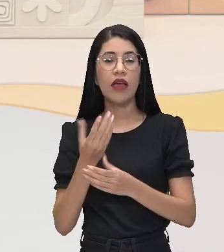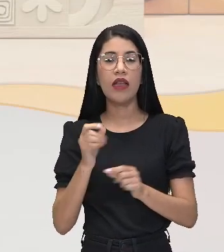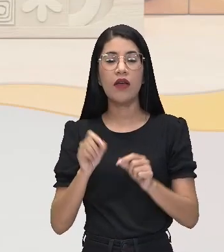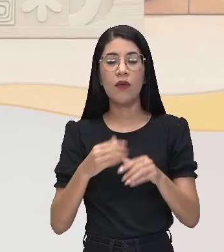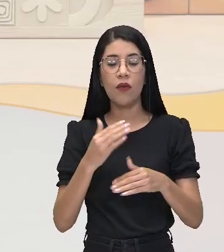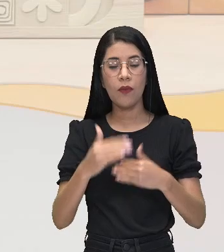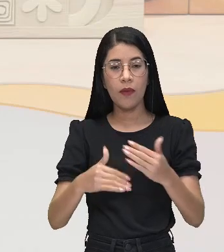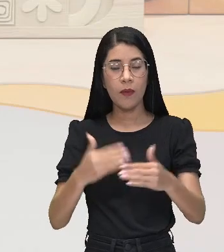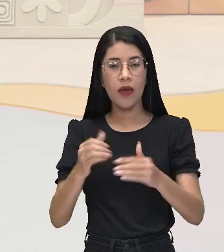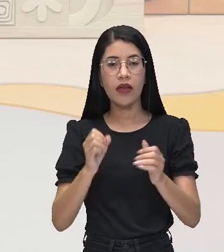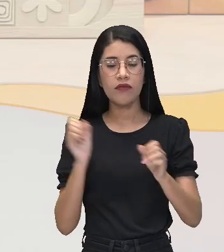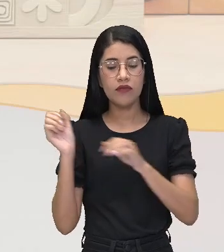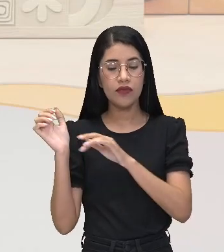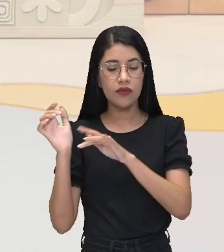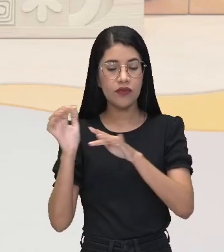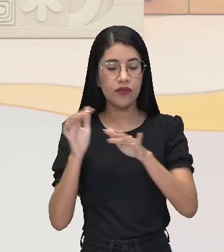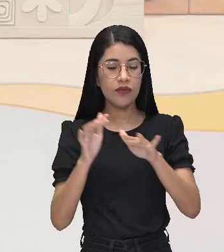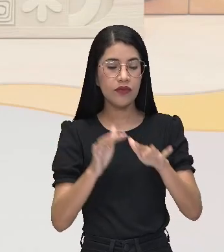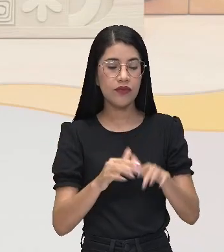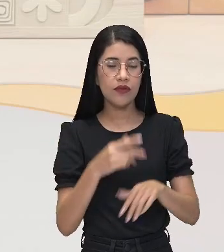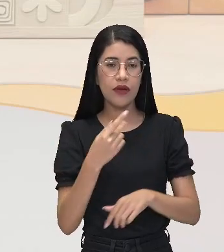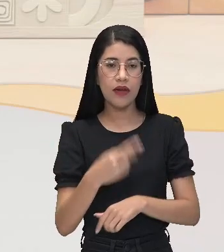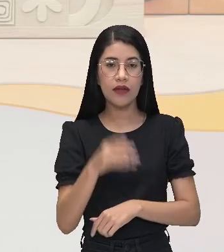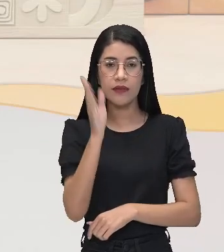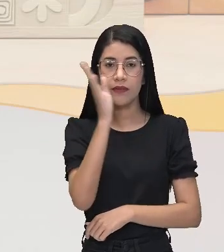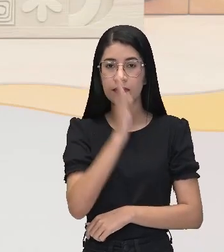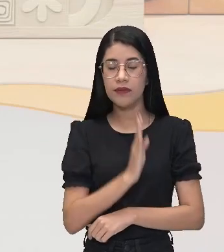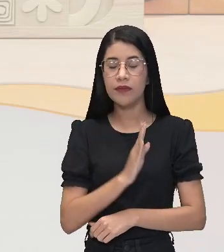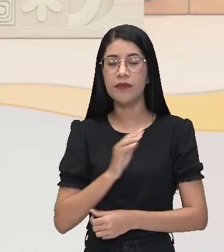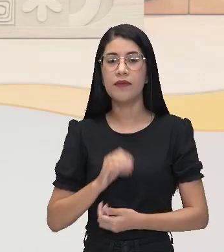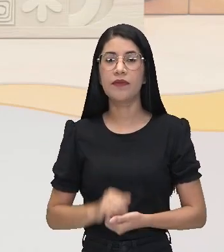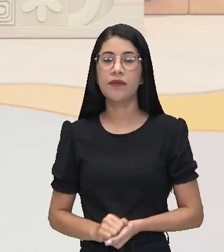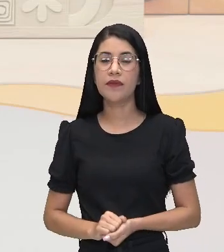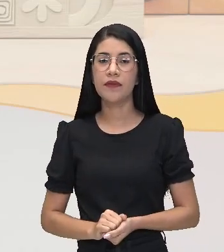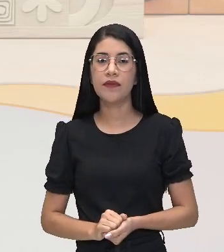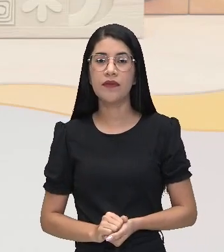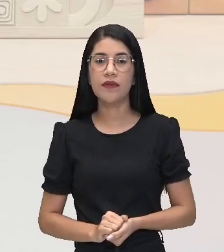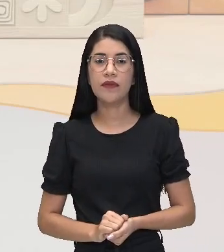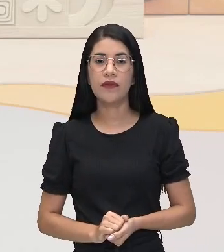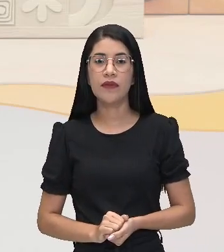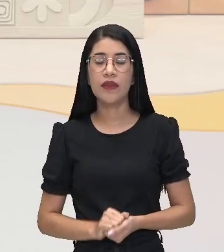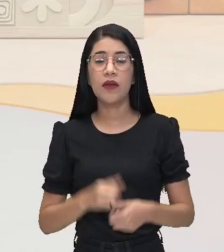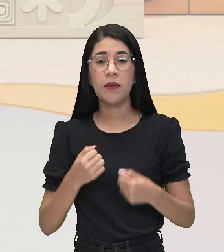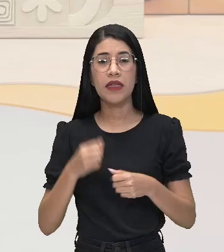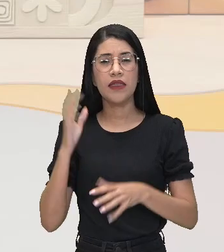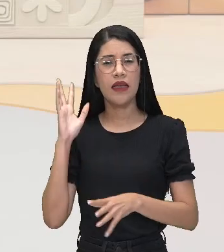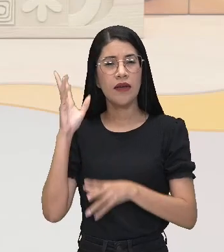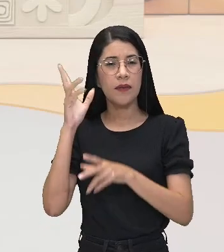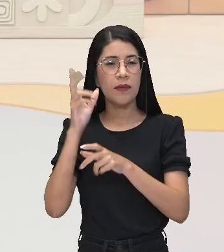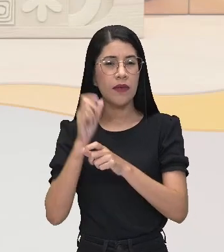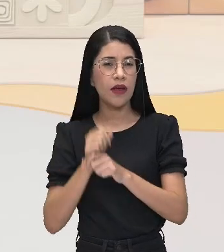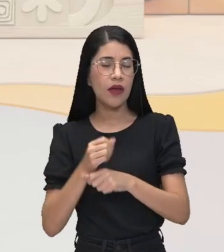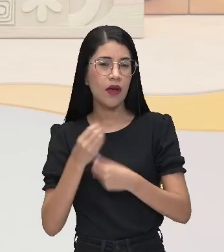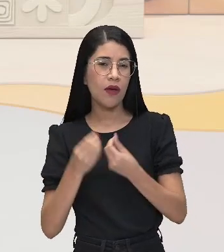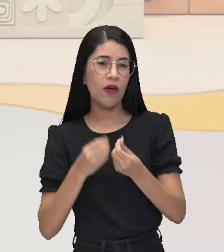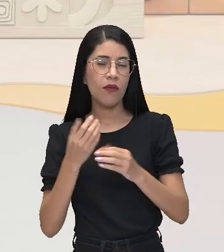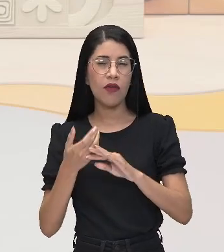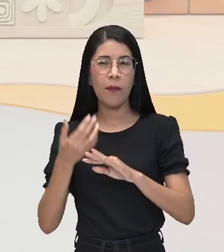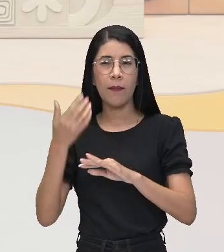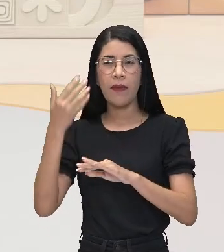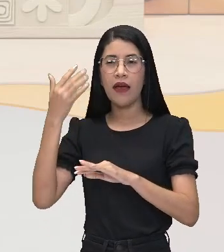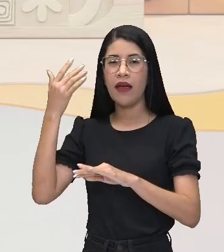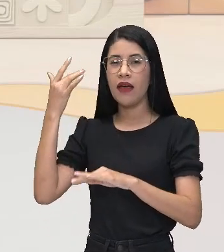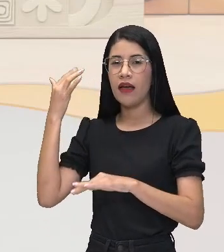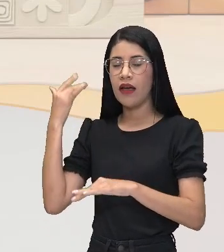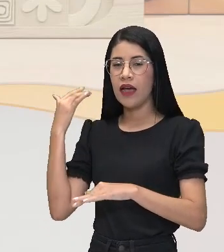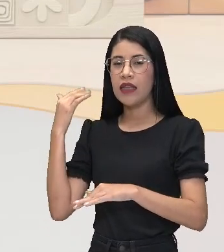ocupação do nosso país, do território brasileiro. Então vamos aí relembrar um pouco do nosso passado, todo